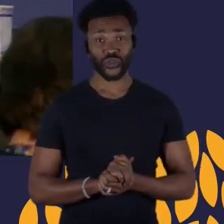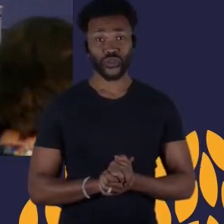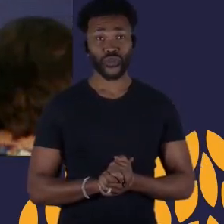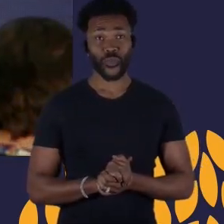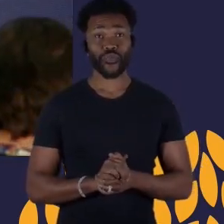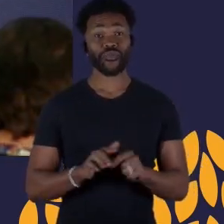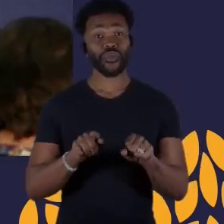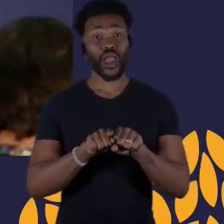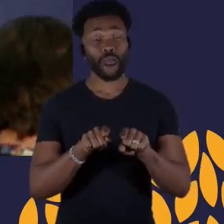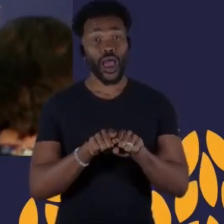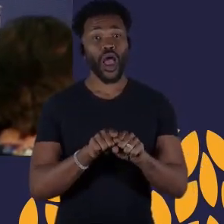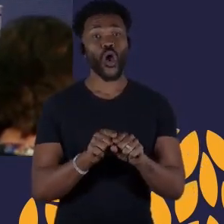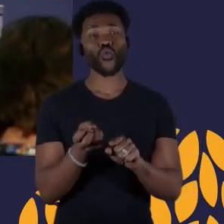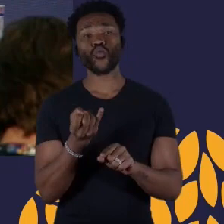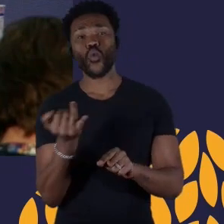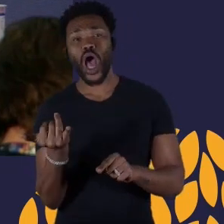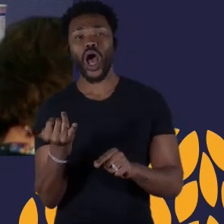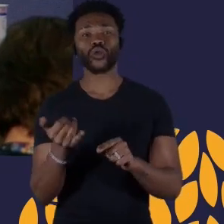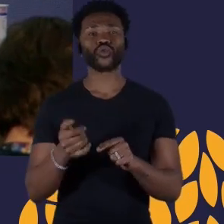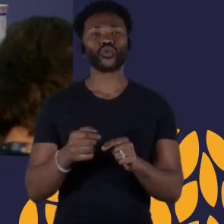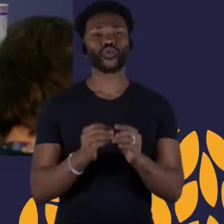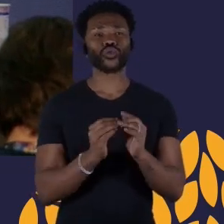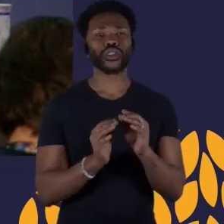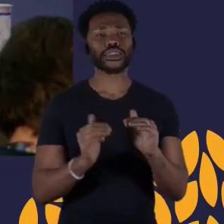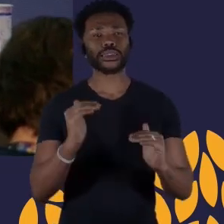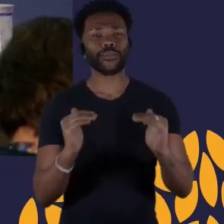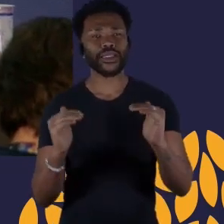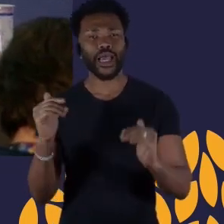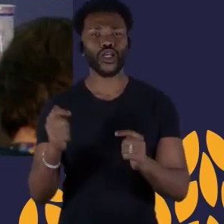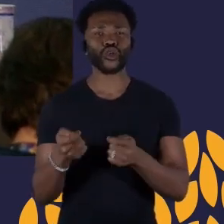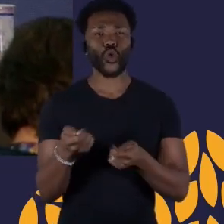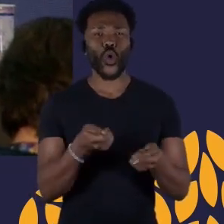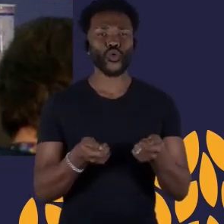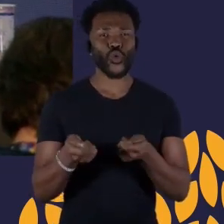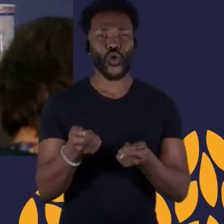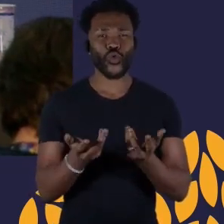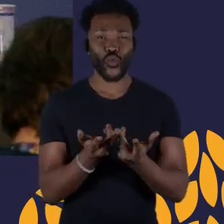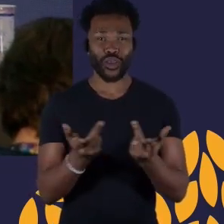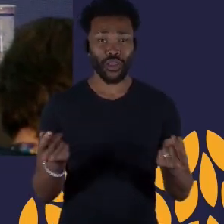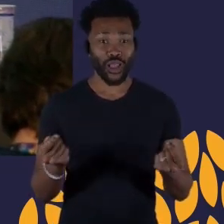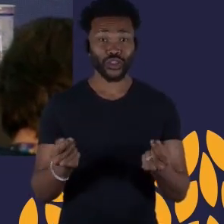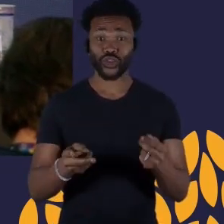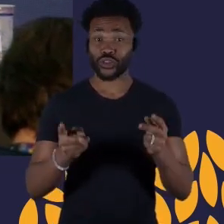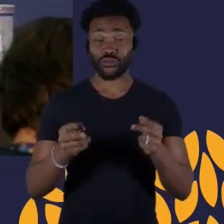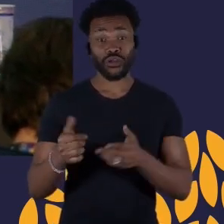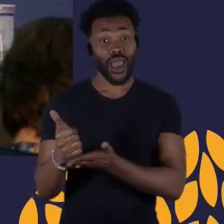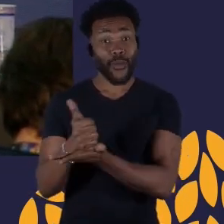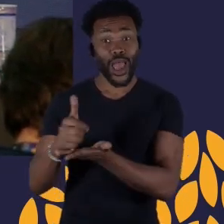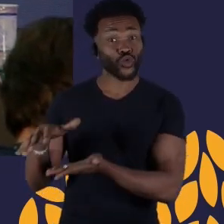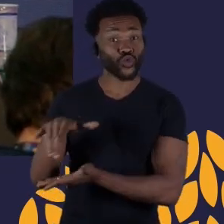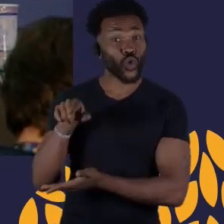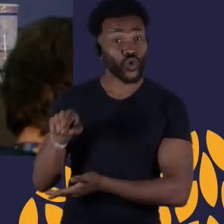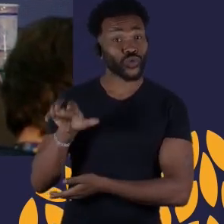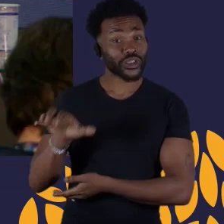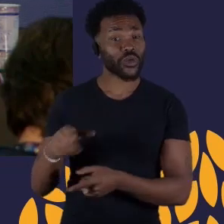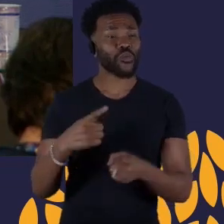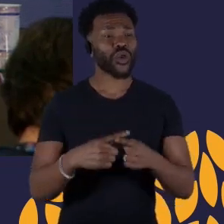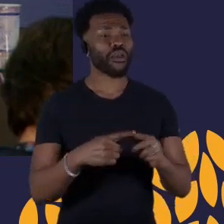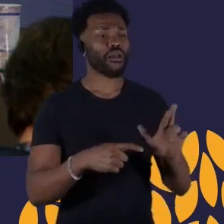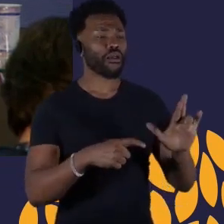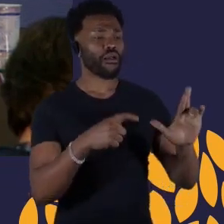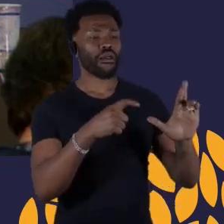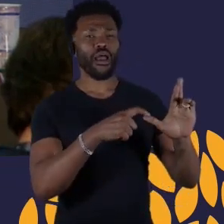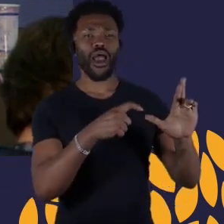Dosagem, estabilidade, controle de qualidade. Qualquer medicamento é assim. Por que com cannabis é diferente?